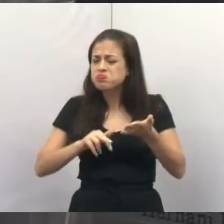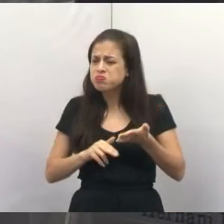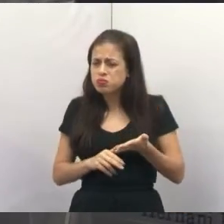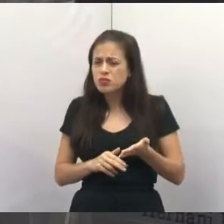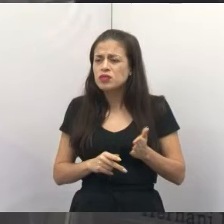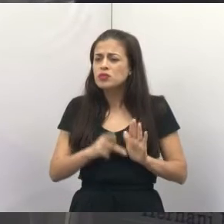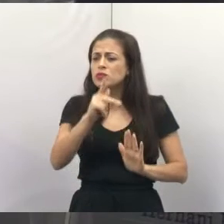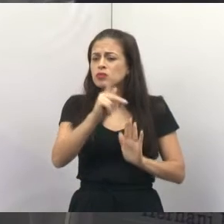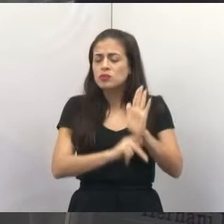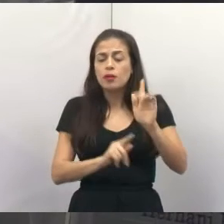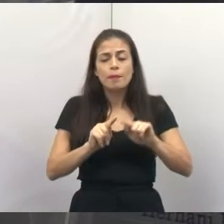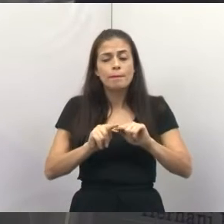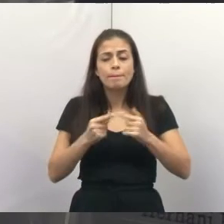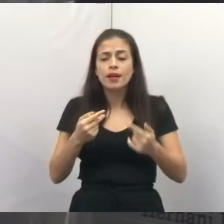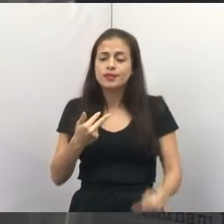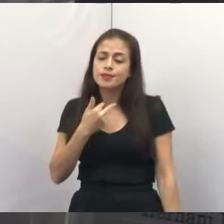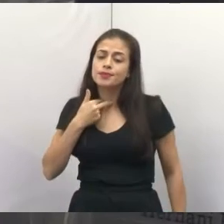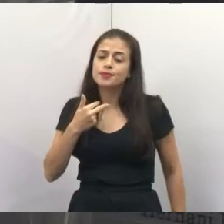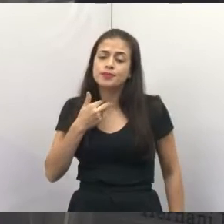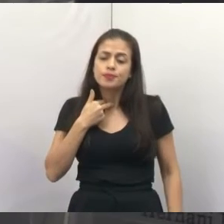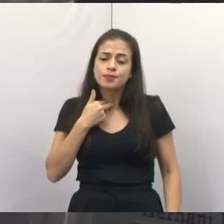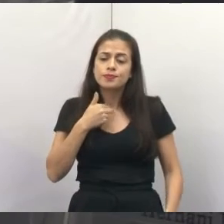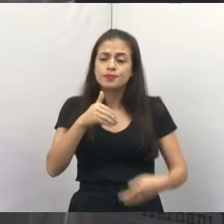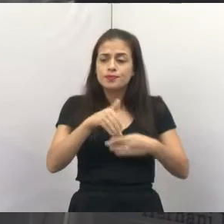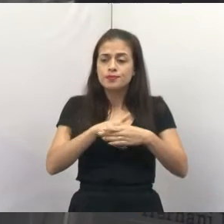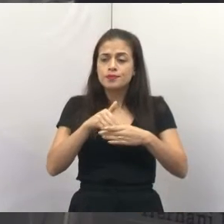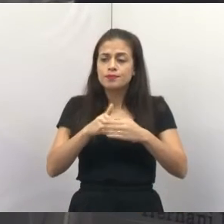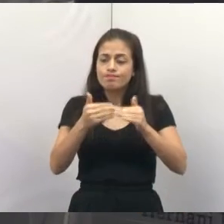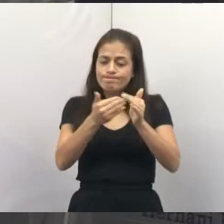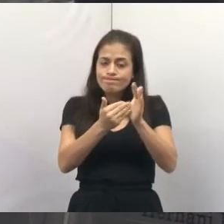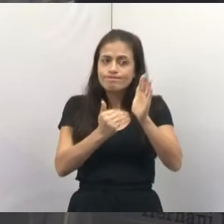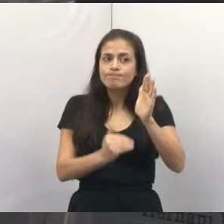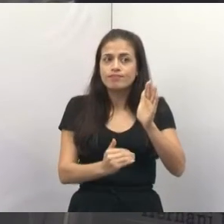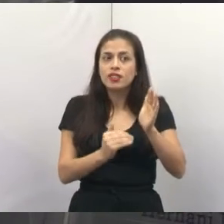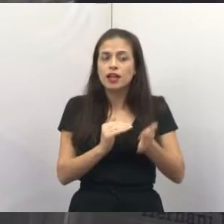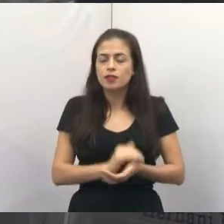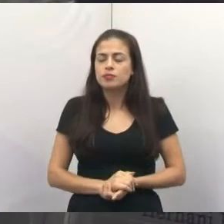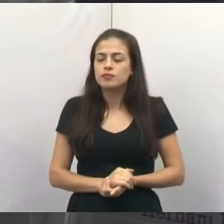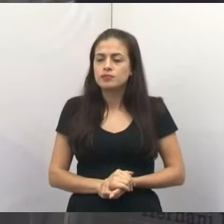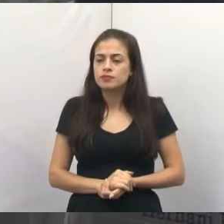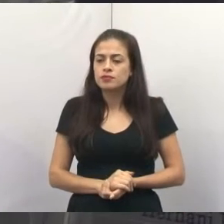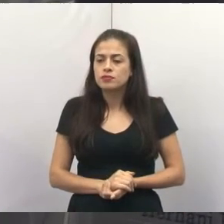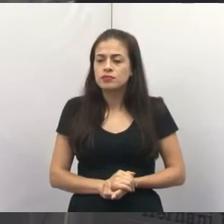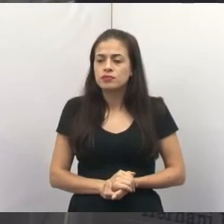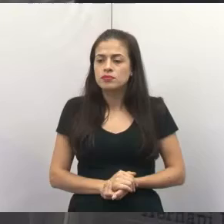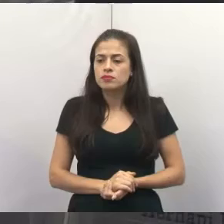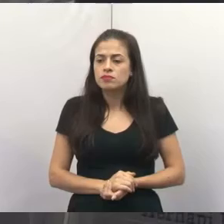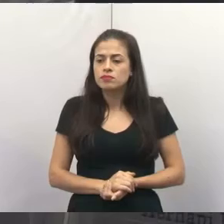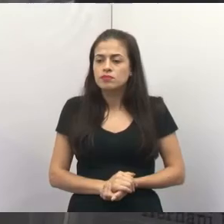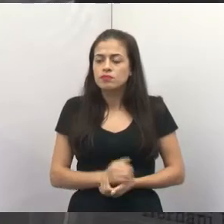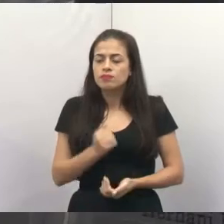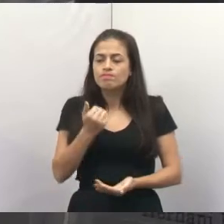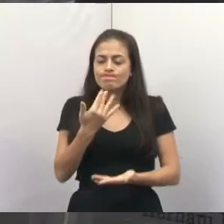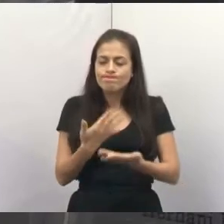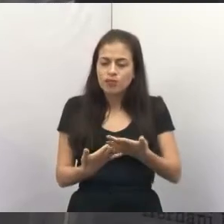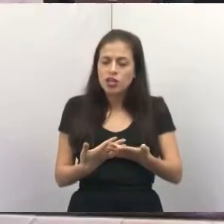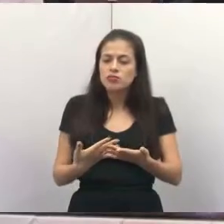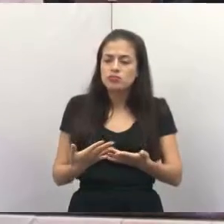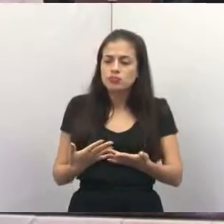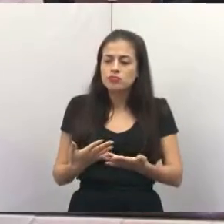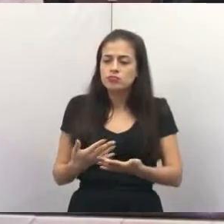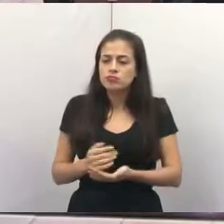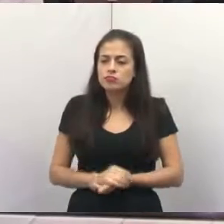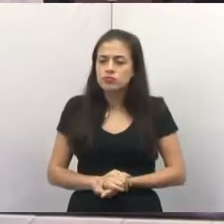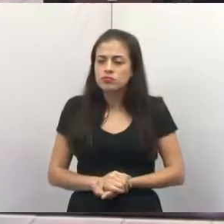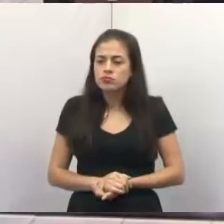como votar pela metade. Então, acho que diretamente na função do parlamentar, isso prejudica e muito. Por isso, sou contrário.